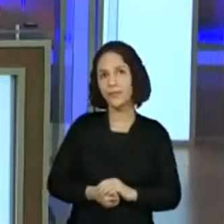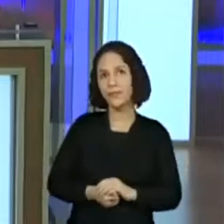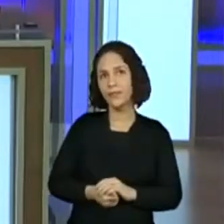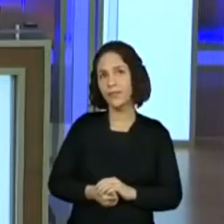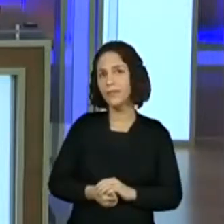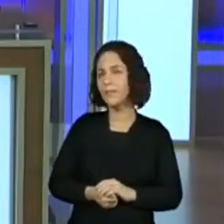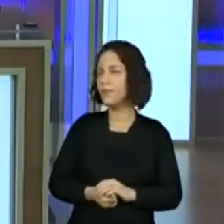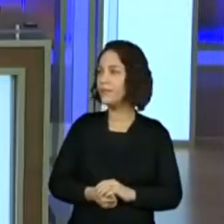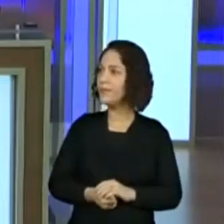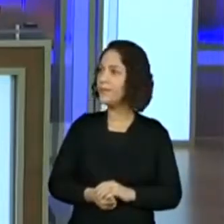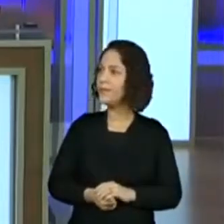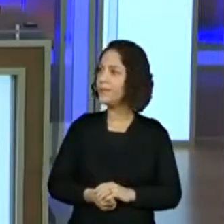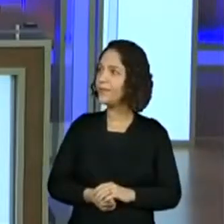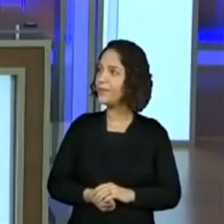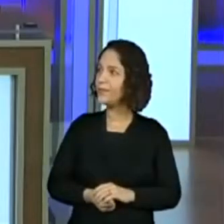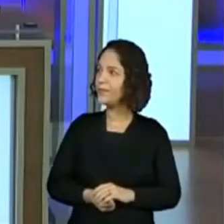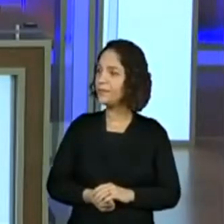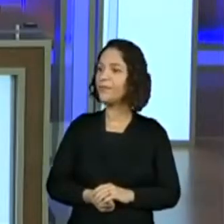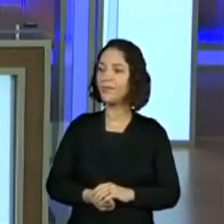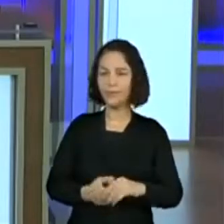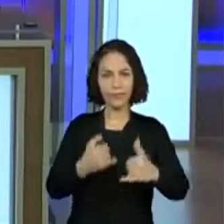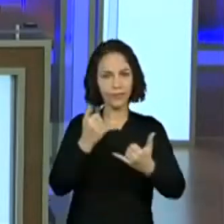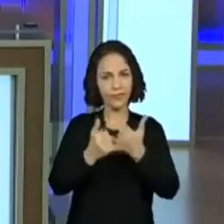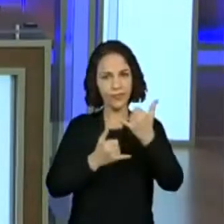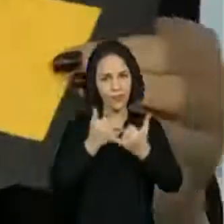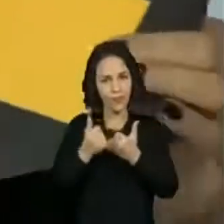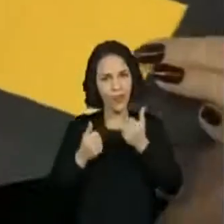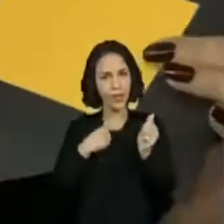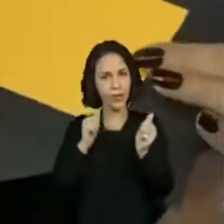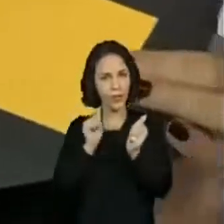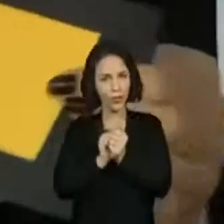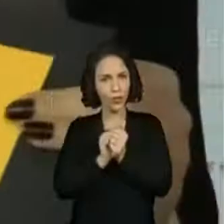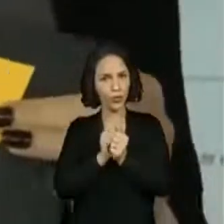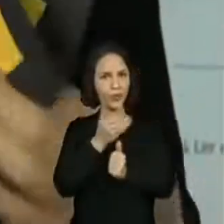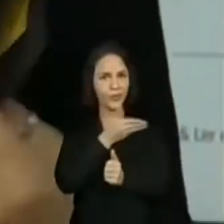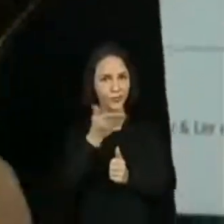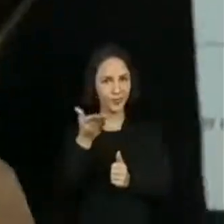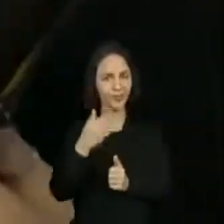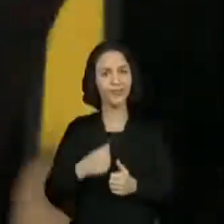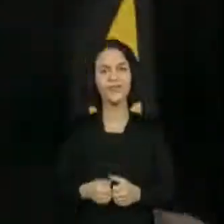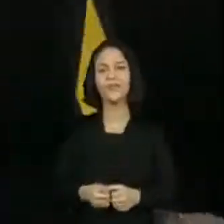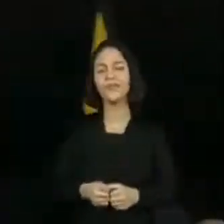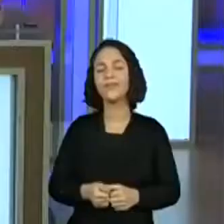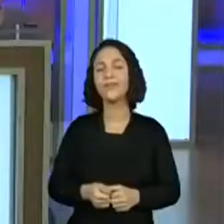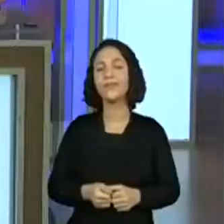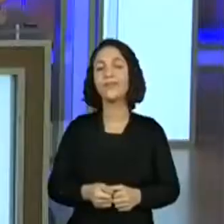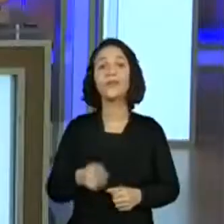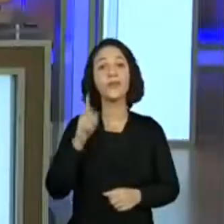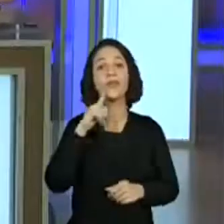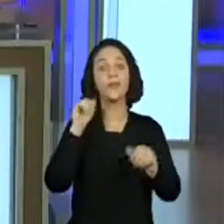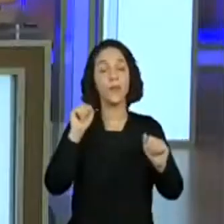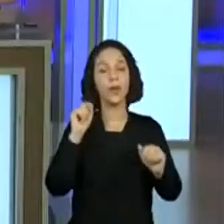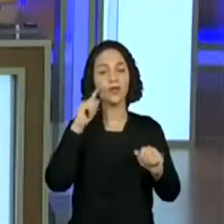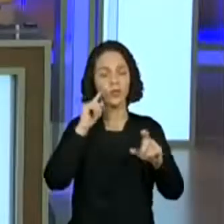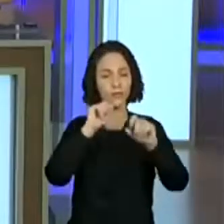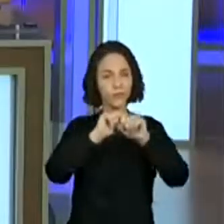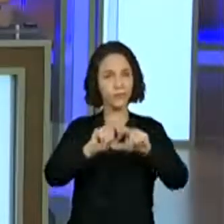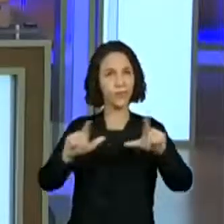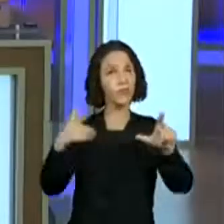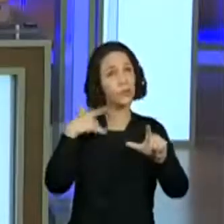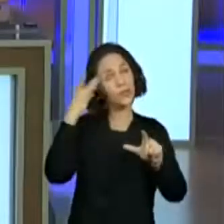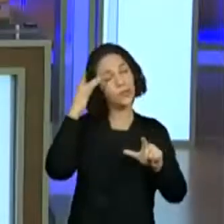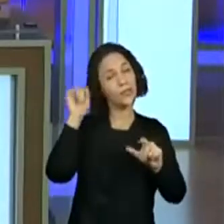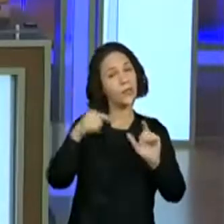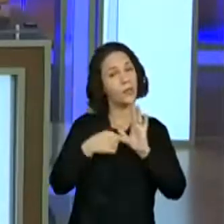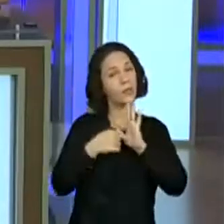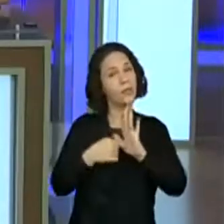misturar, olha aqui, maior, para a gente jogar um pouquinho, jogar com vocês, não é? A gente pode até abrir a imagem, não sei se vai dar para